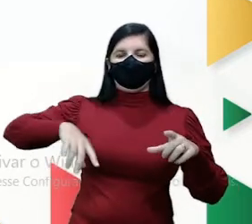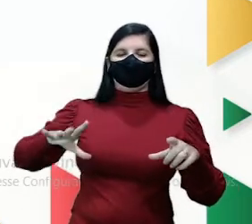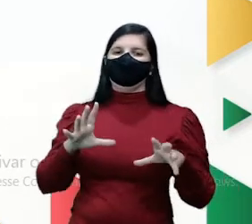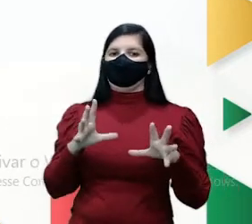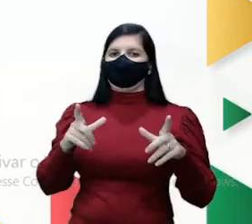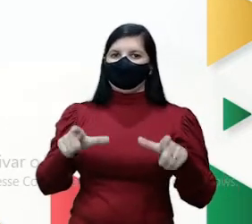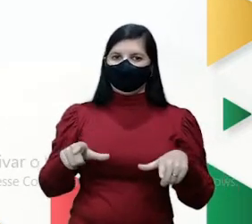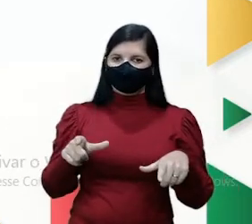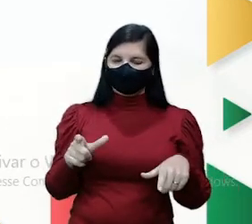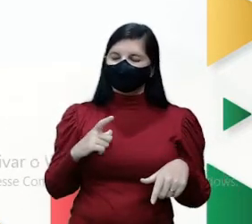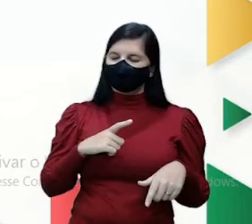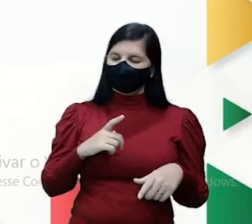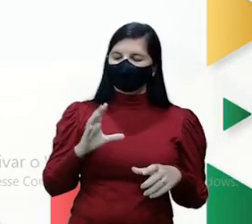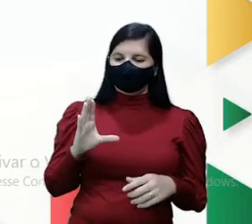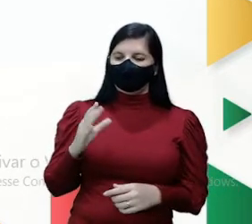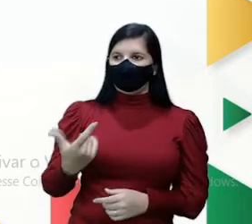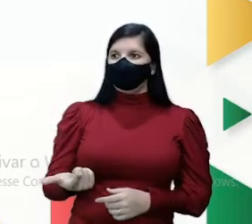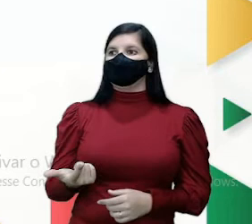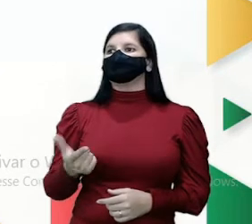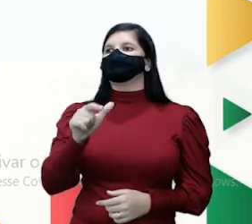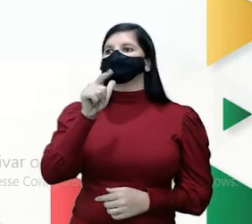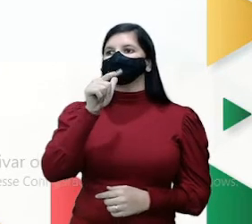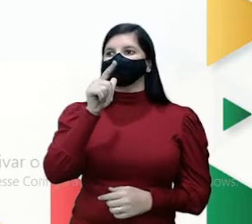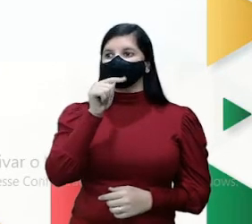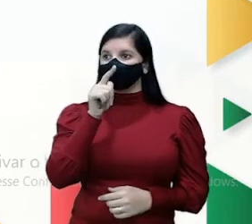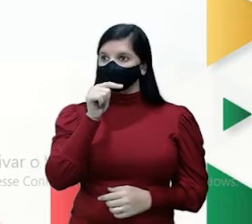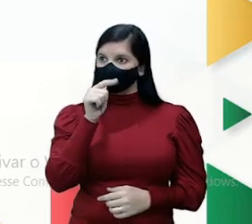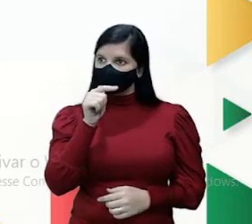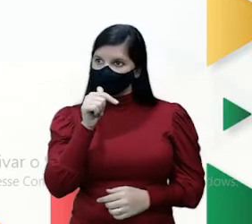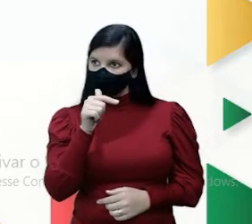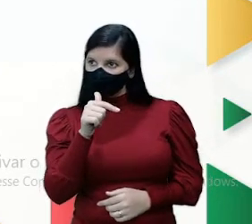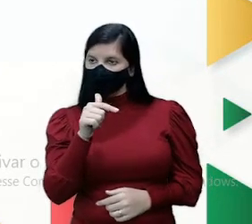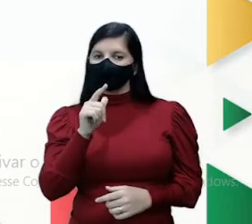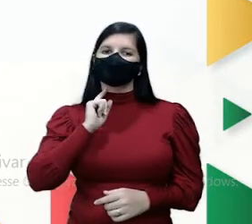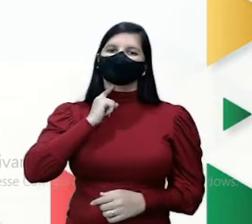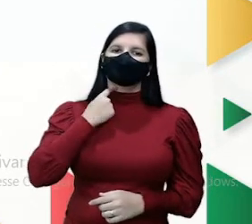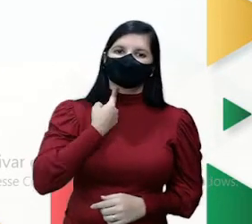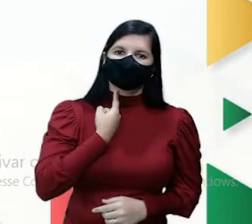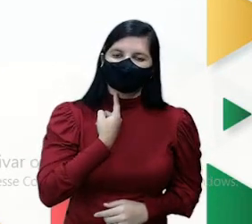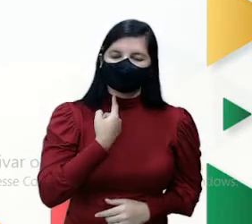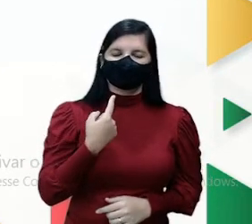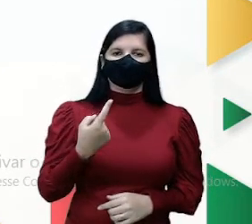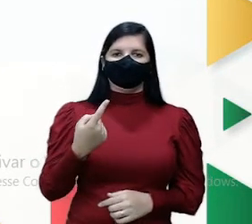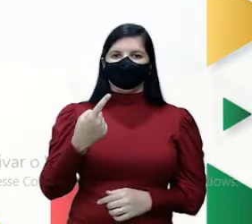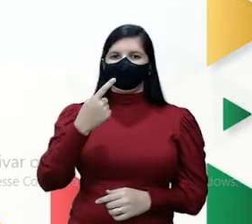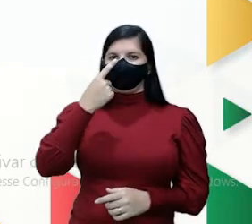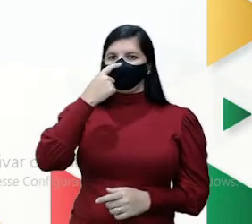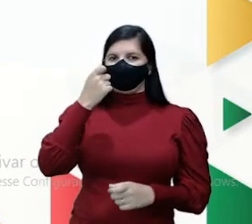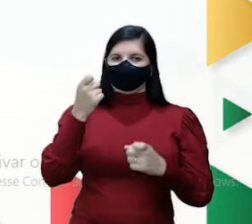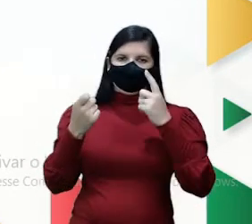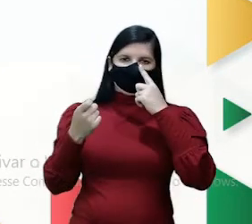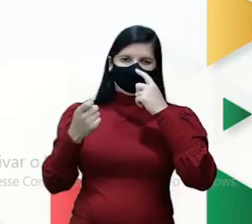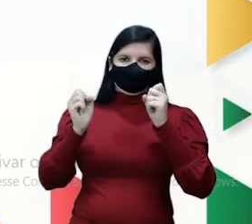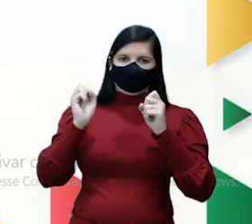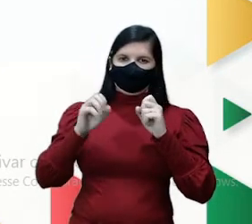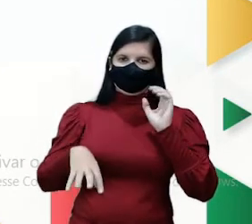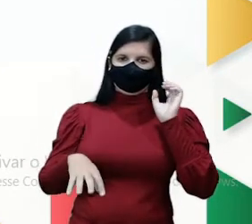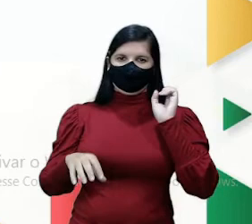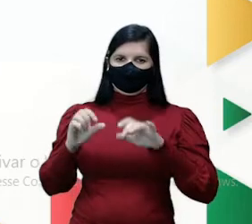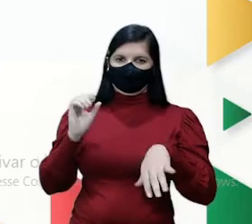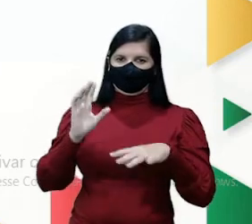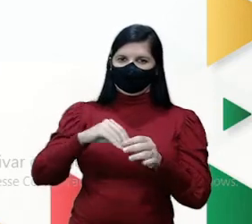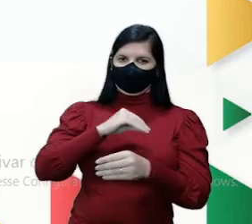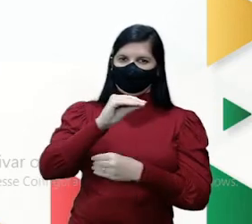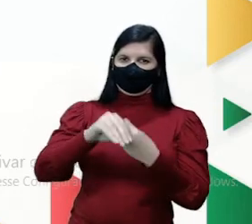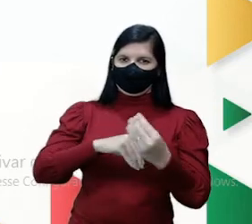mananciais. É lógico que essa água daí, ela está contaminada, vai ter ali os resíduos, os lixos e